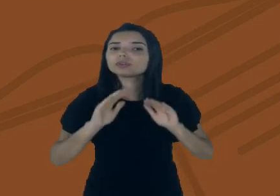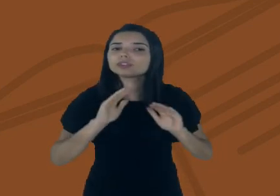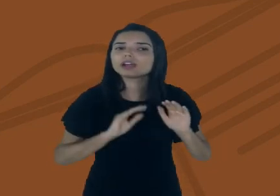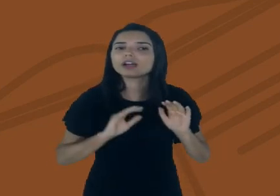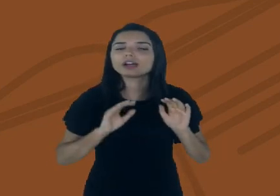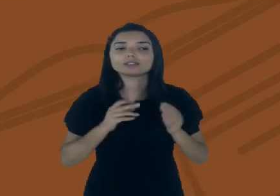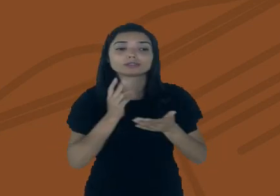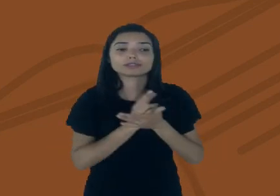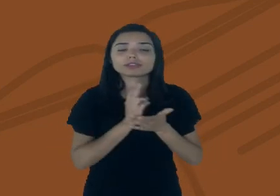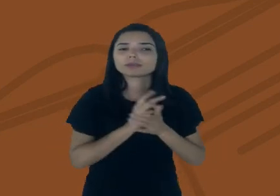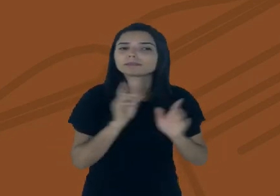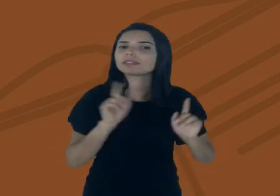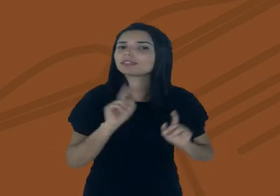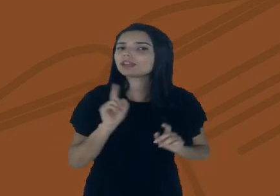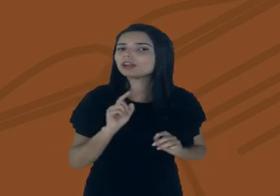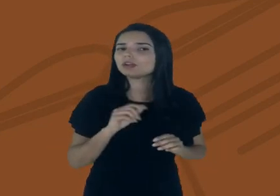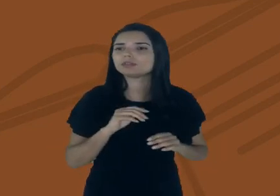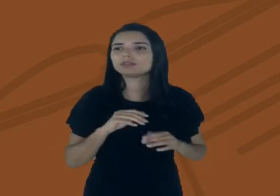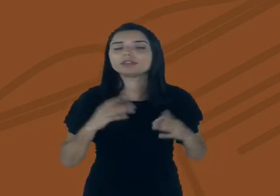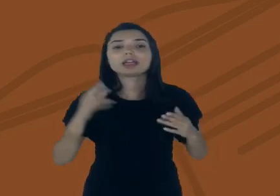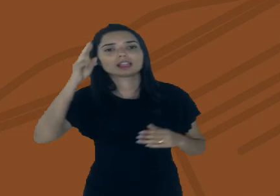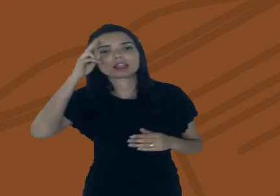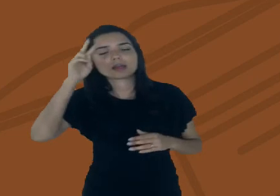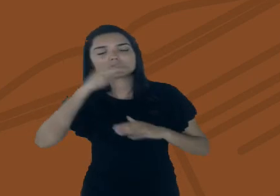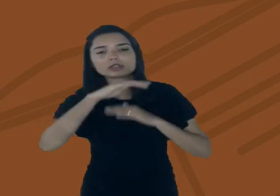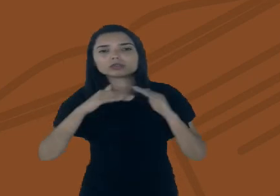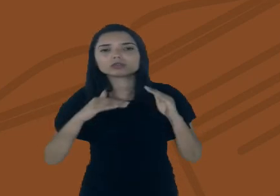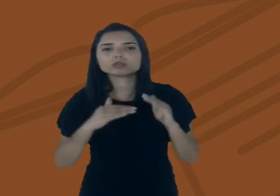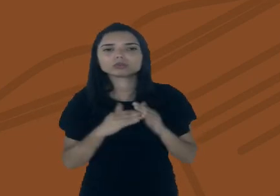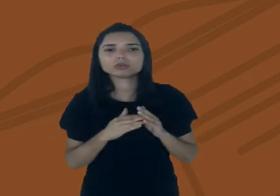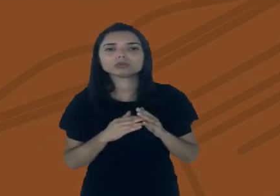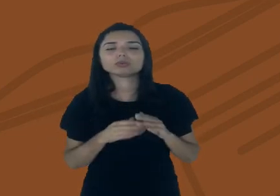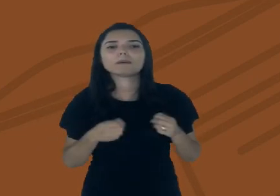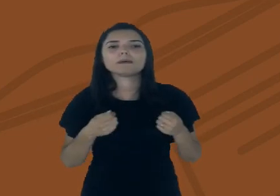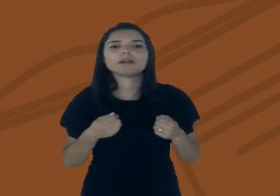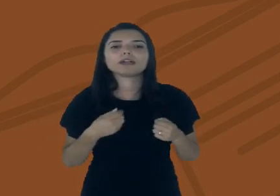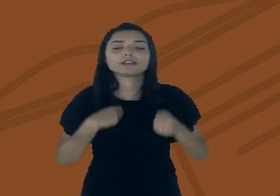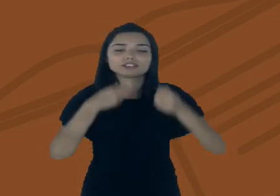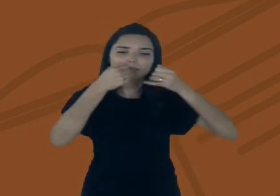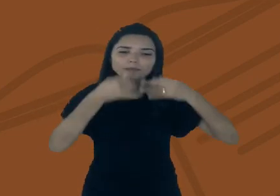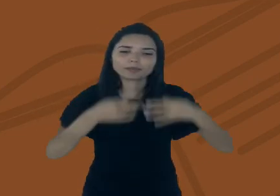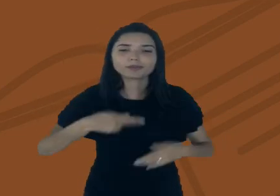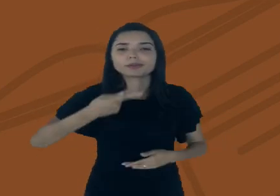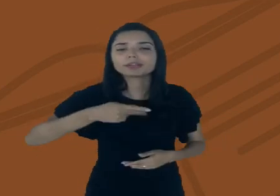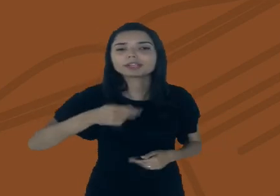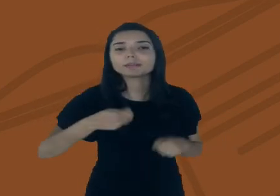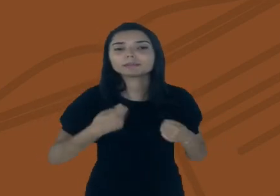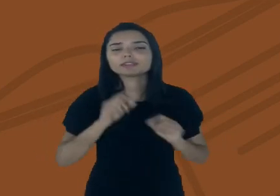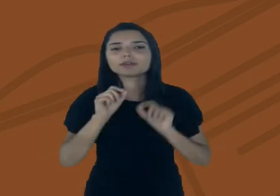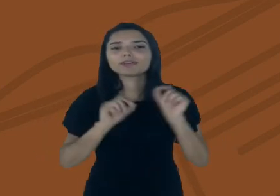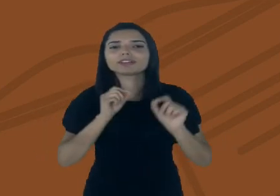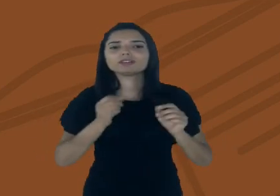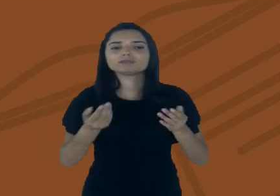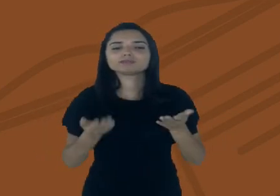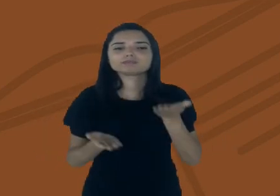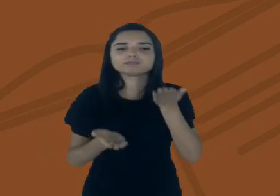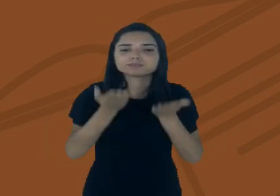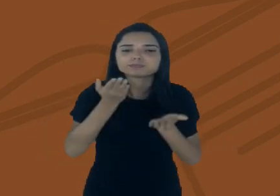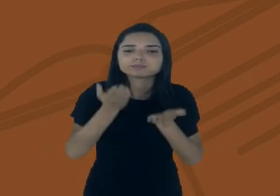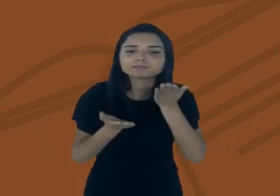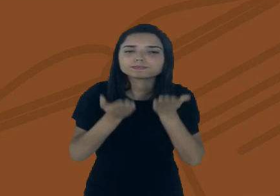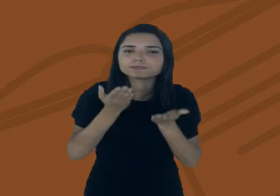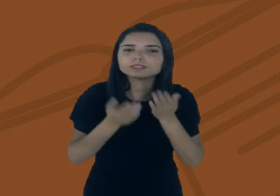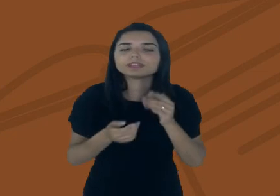lembrem-se, gente, tudo que foi falado aqui é uma questão de equilíbrio, certo? É uma questão de que a gente tem que estar